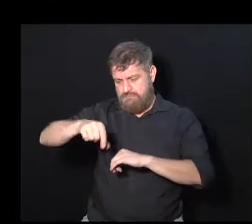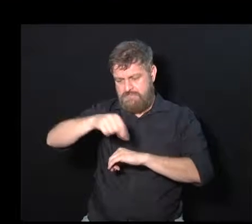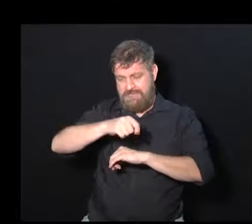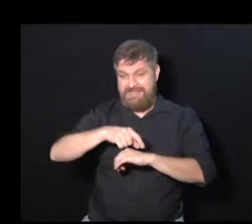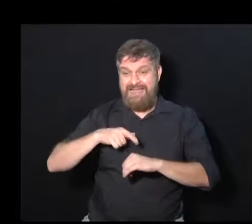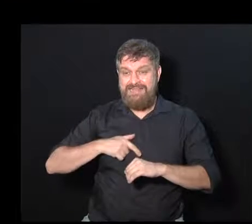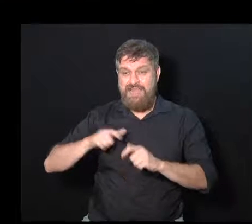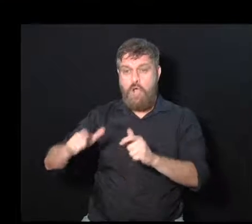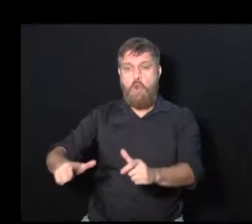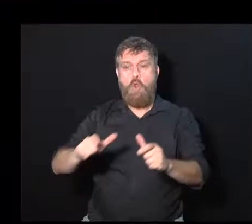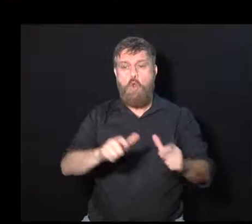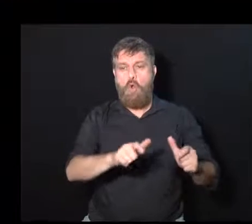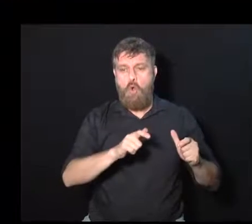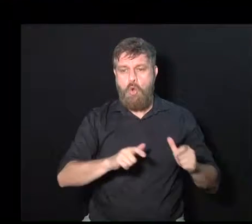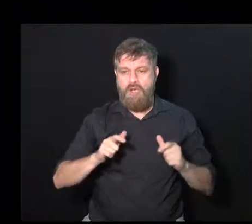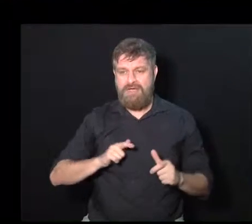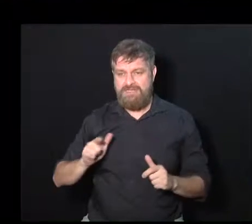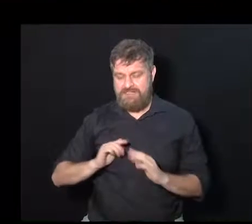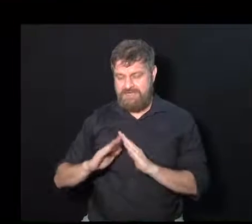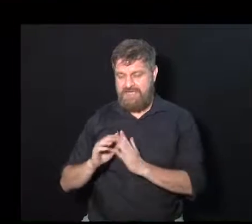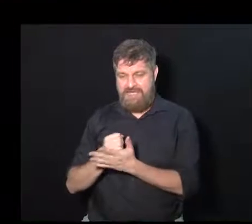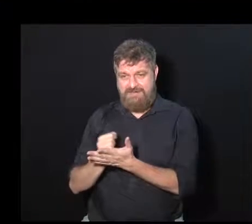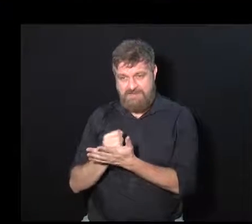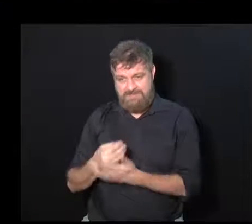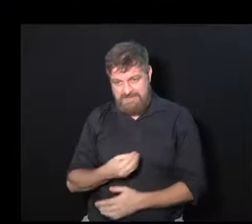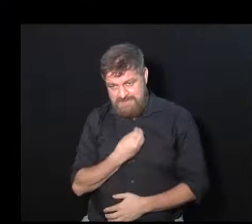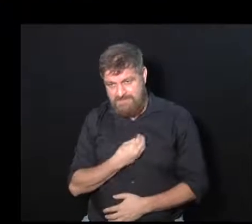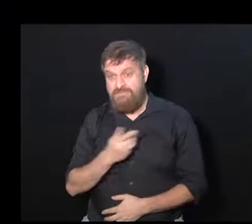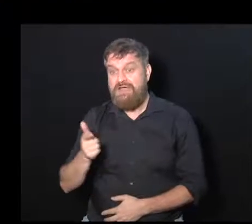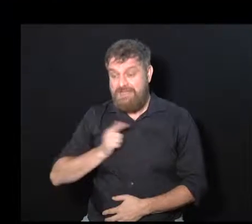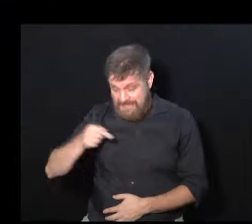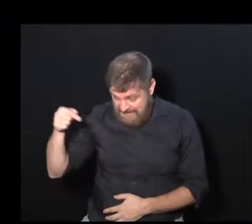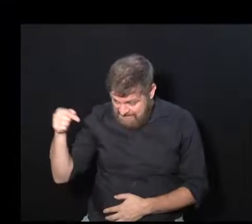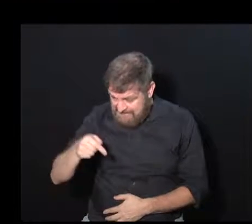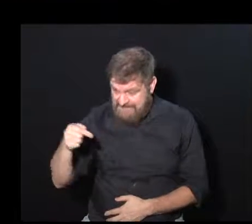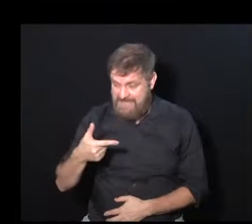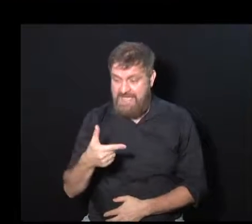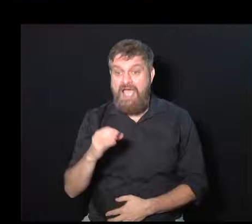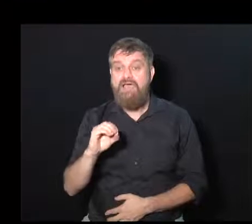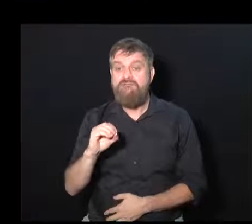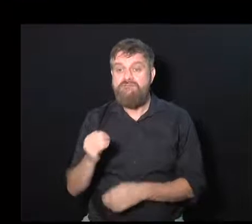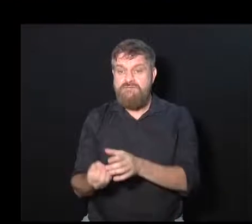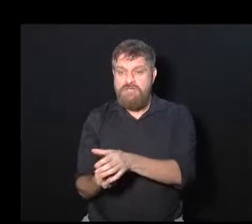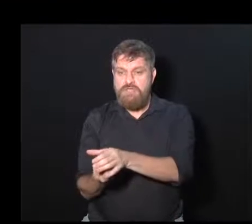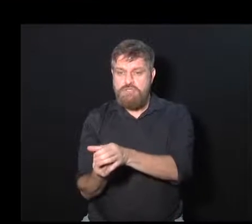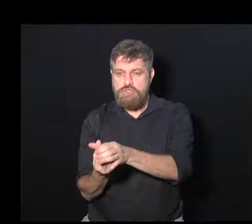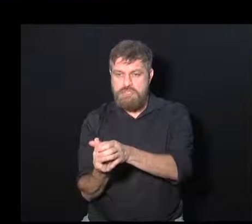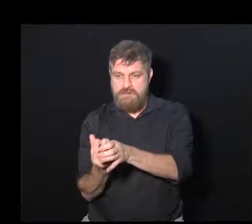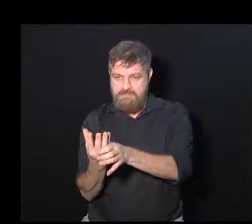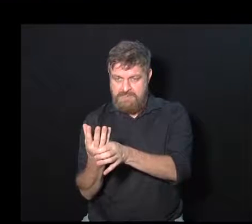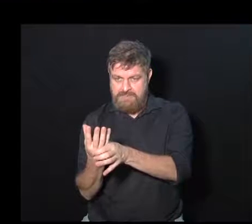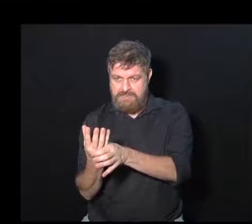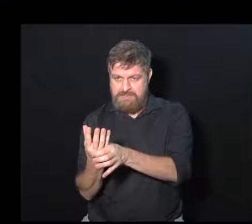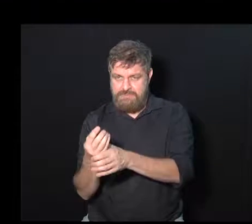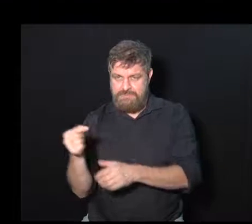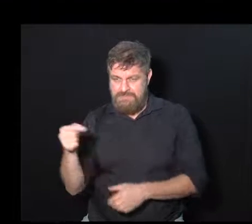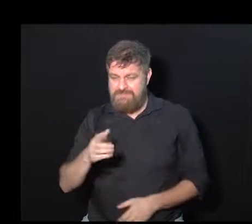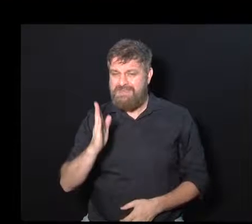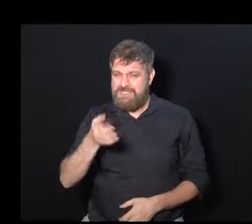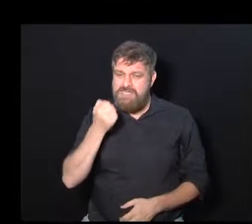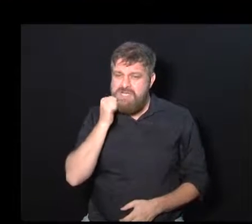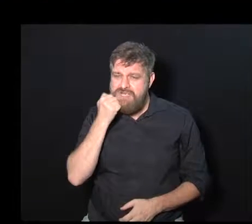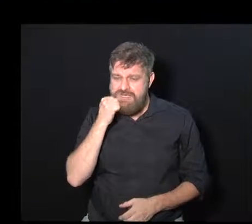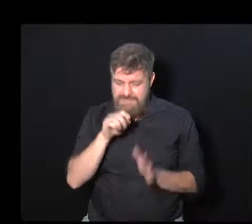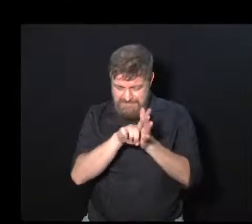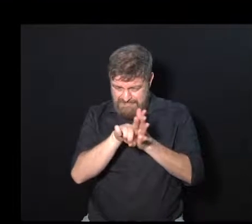muitos locais, com as farmácias vivas, possuem essas plantas. Então, e são plantas que são